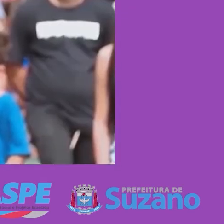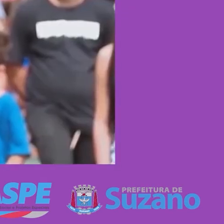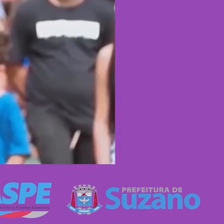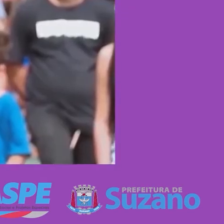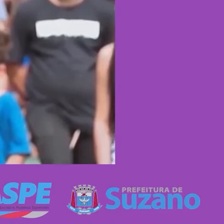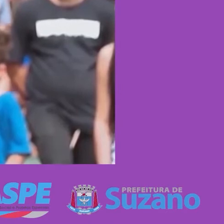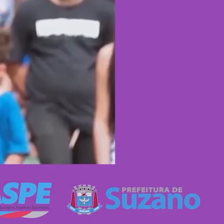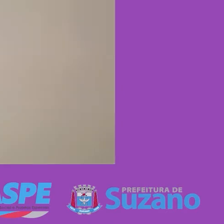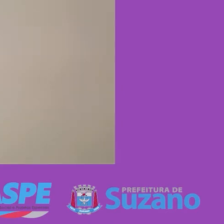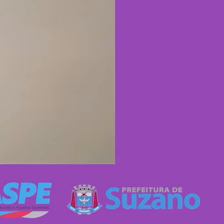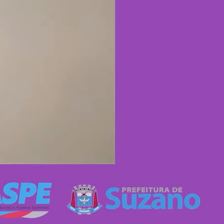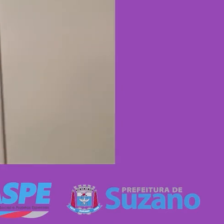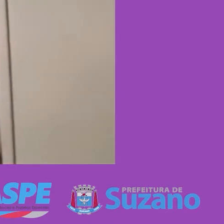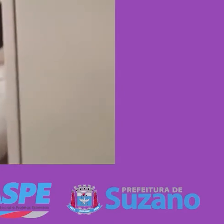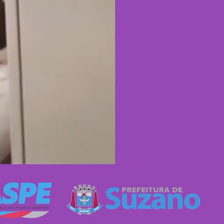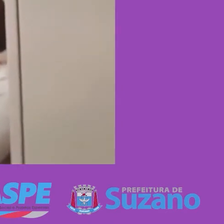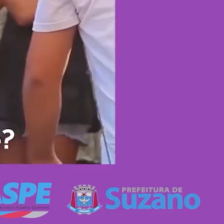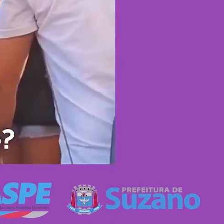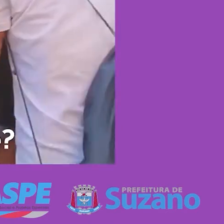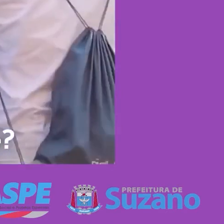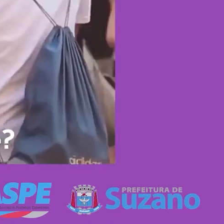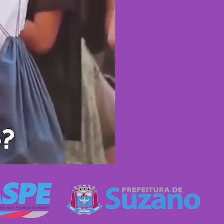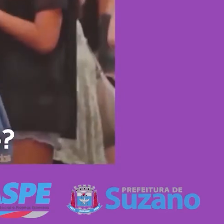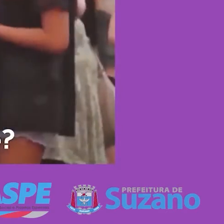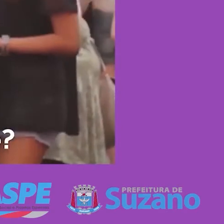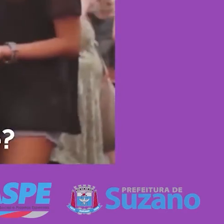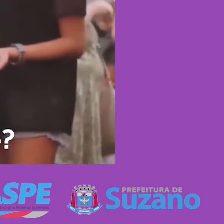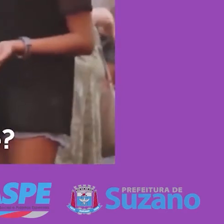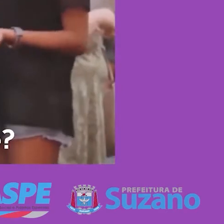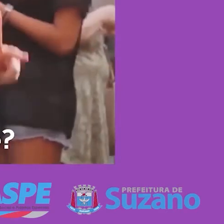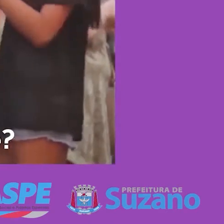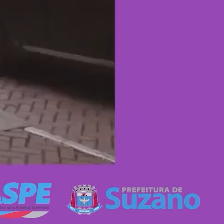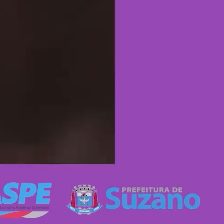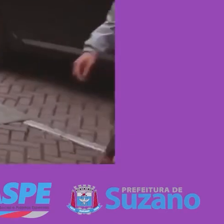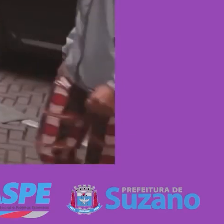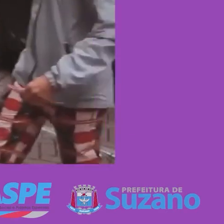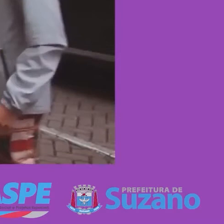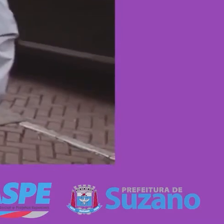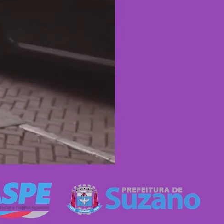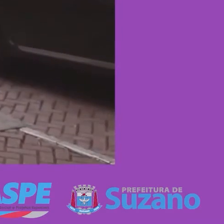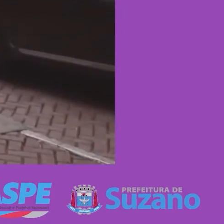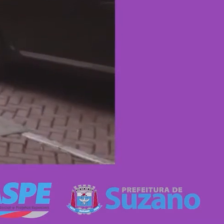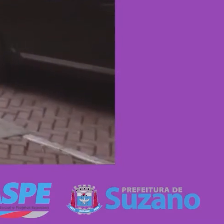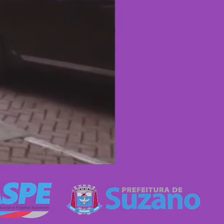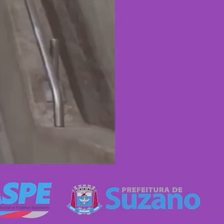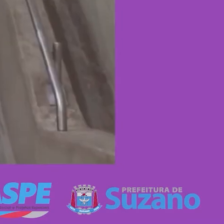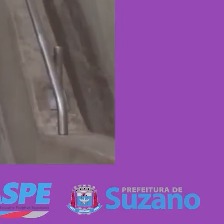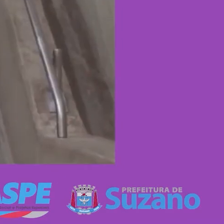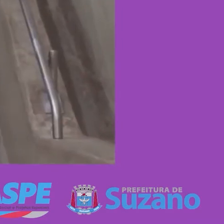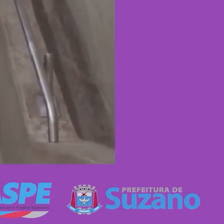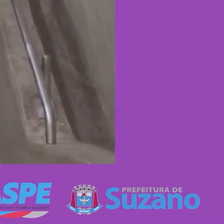Sou uma pessoa? Sou um ser humano? Você me vê como alguém diferente? Talvez tenham me